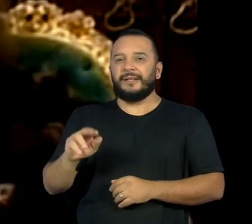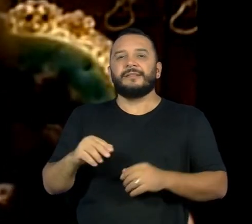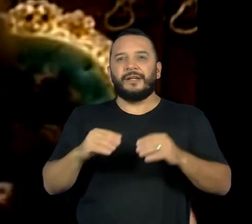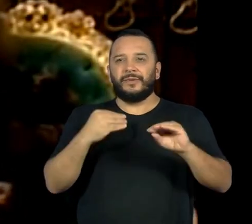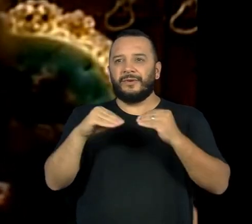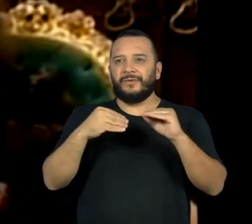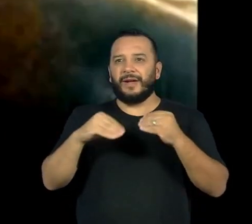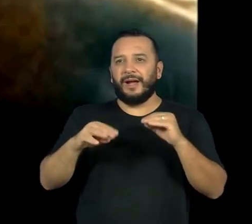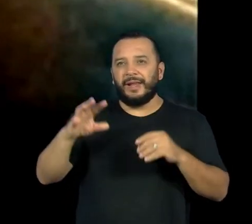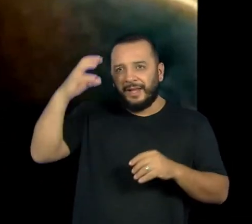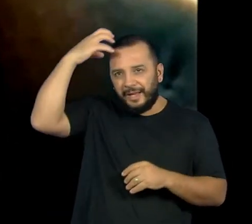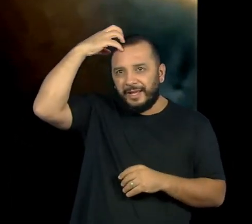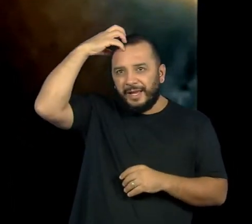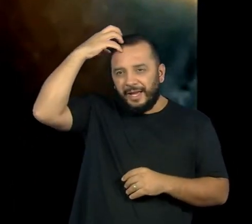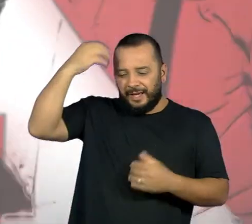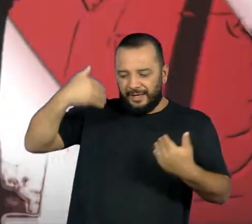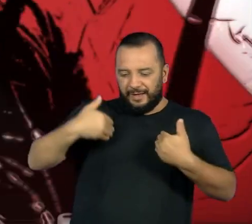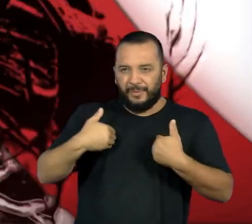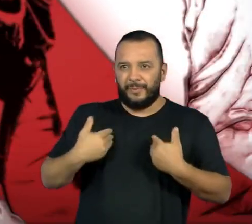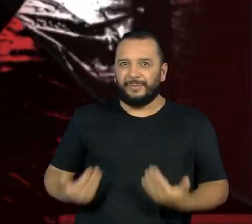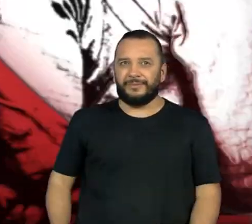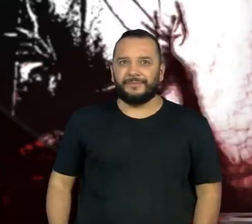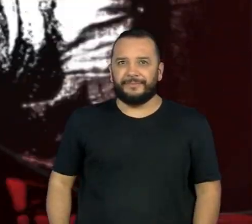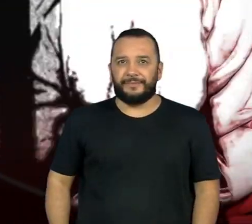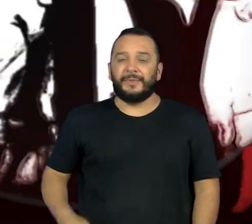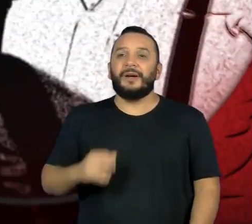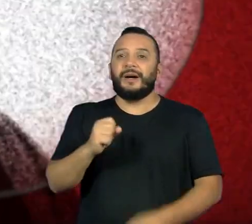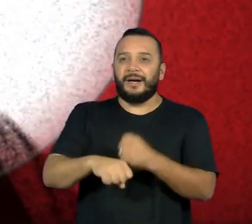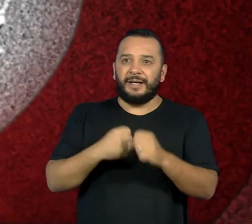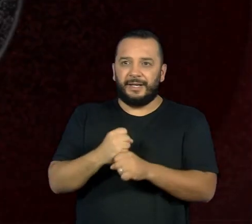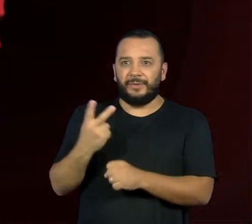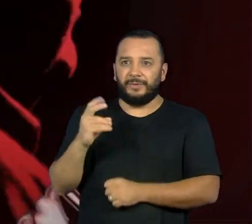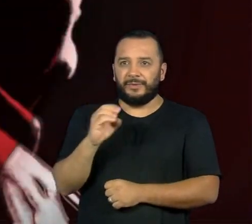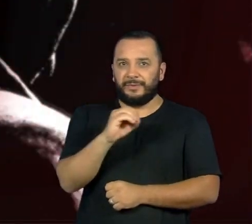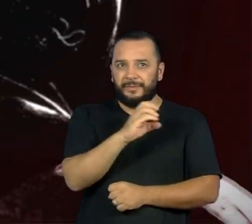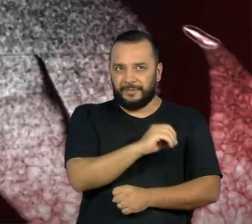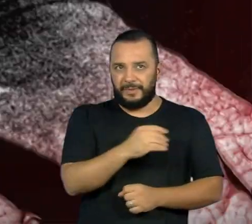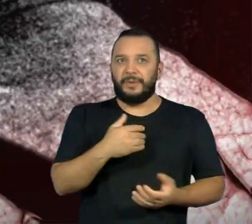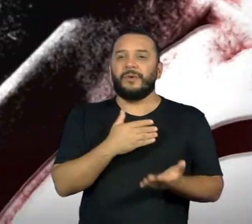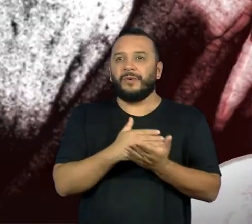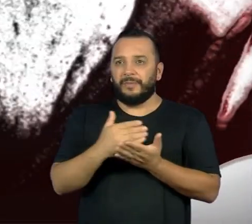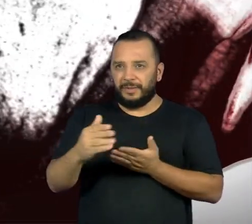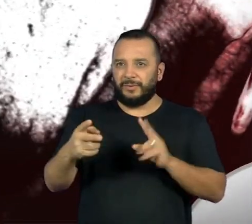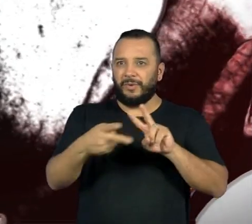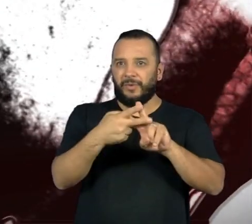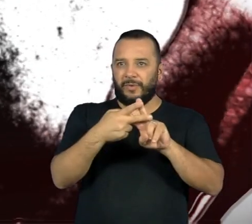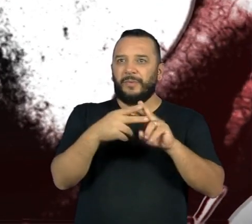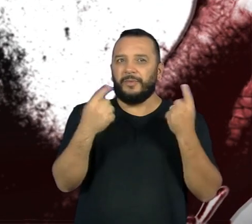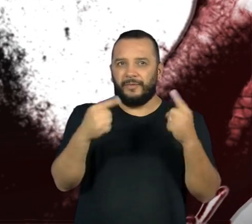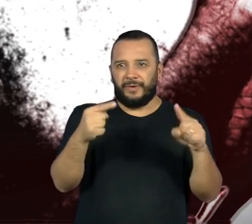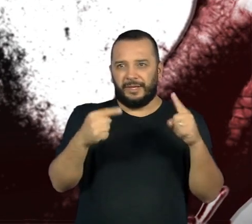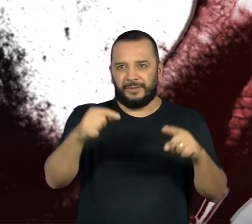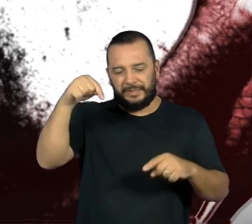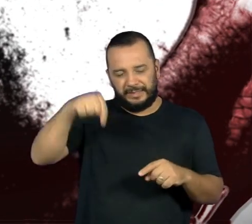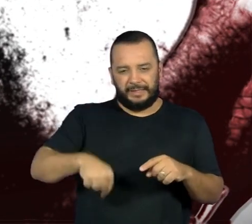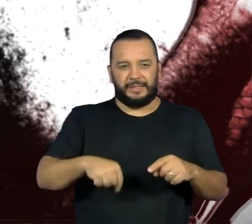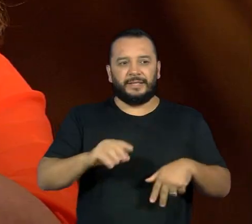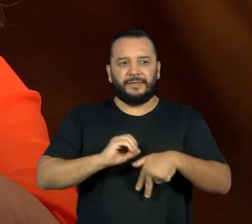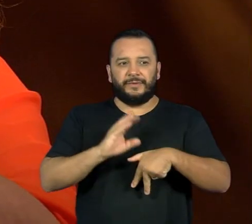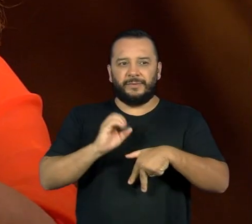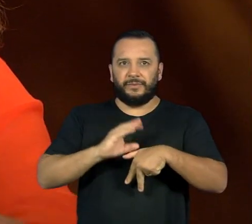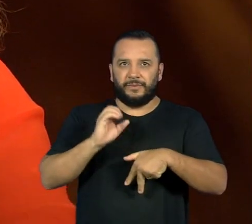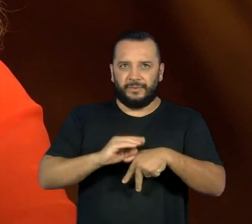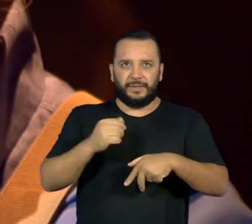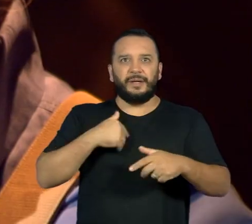Eu. Em 2000, estreou como apresentador do programa Provocações, aqui na TV Cultura,